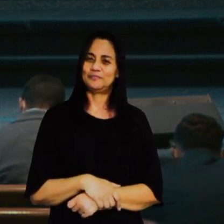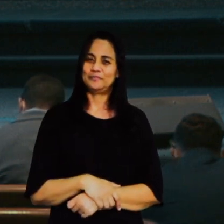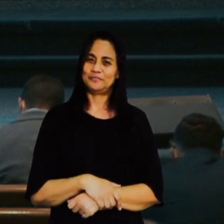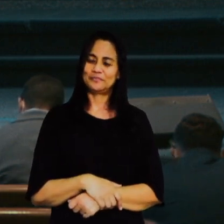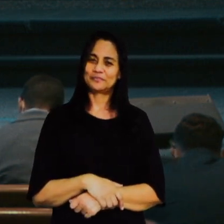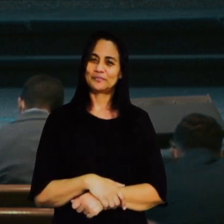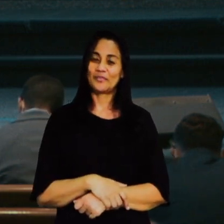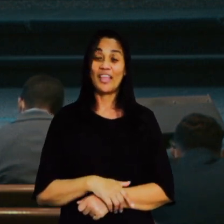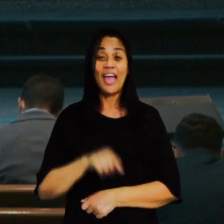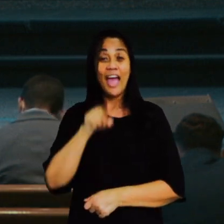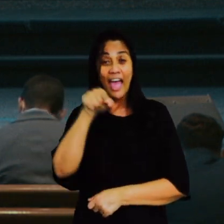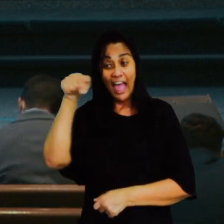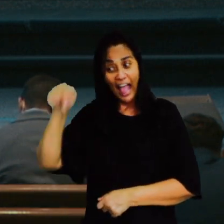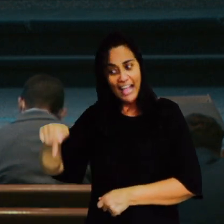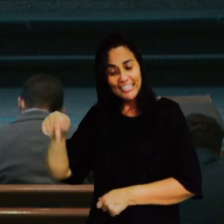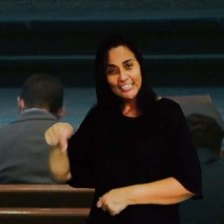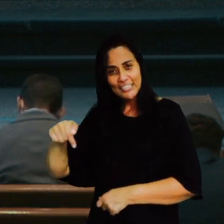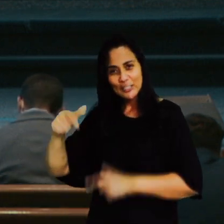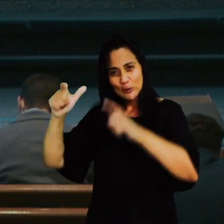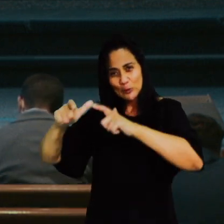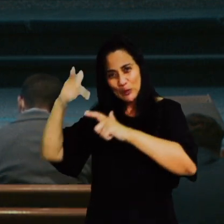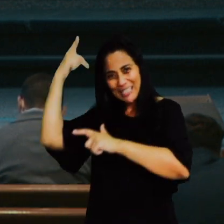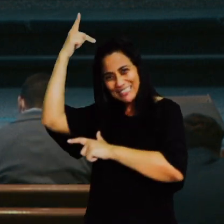Aqui você guarda a fé.